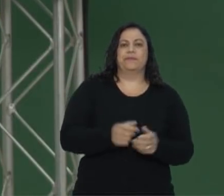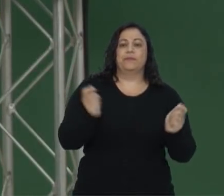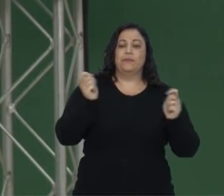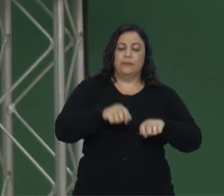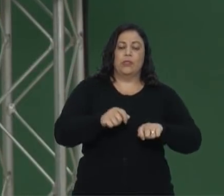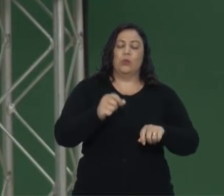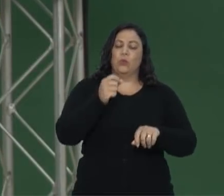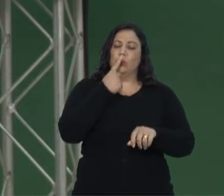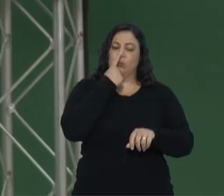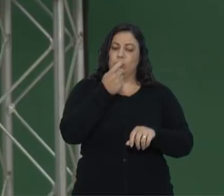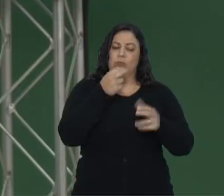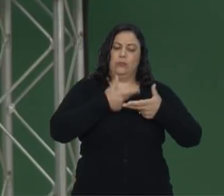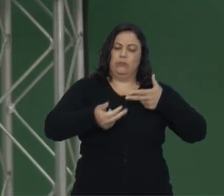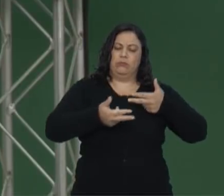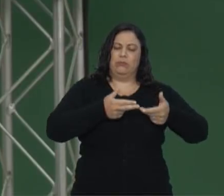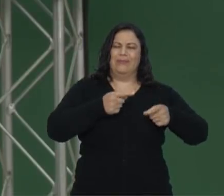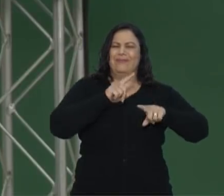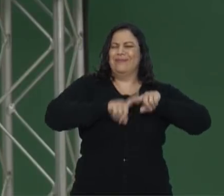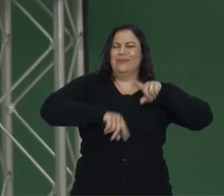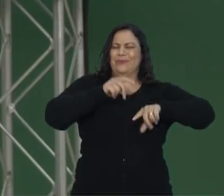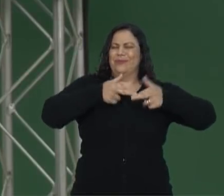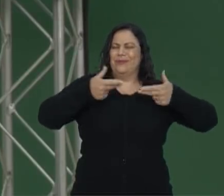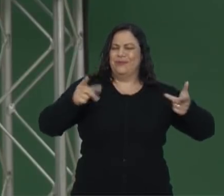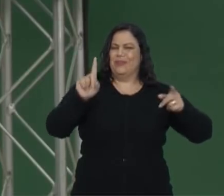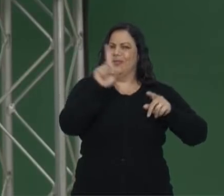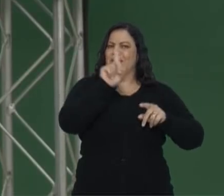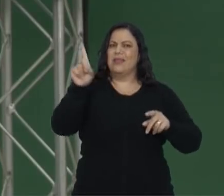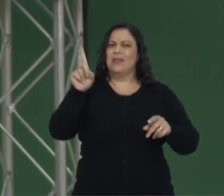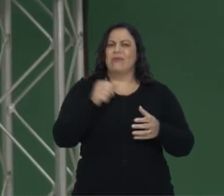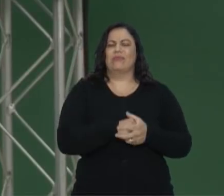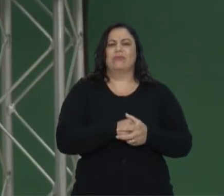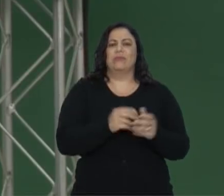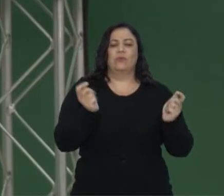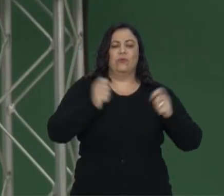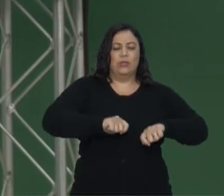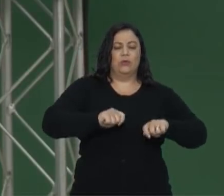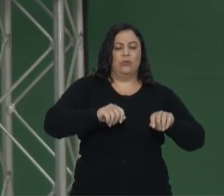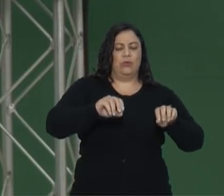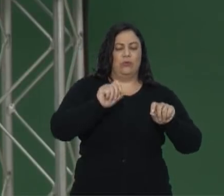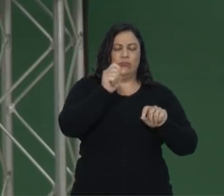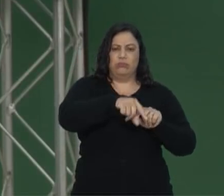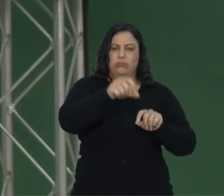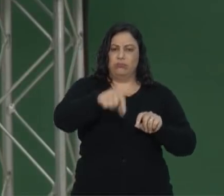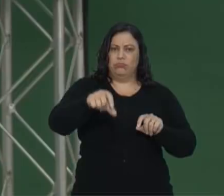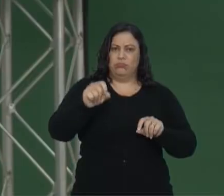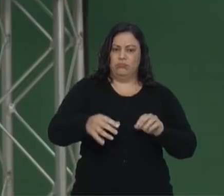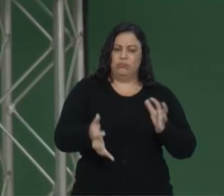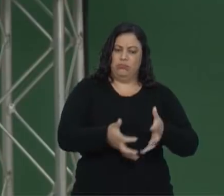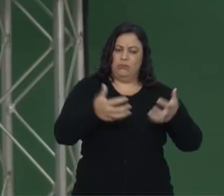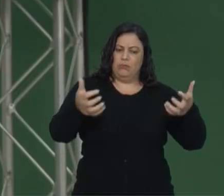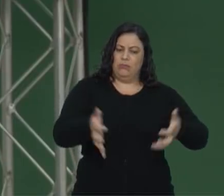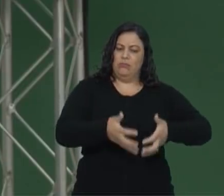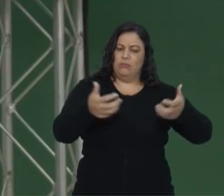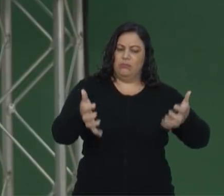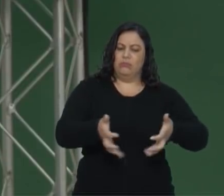esses materiais orgânicos e vou formar o que eu chamo de composto. E ele é feito na composteira.